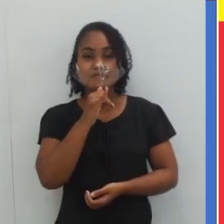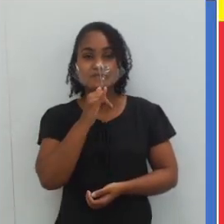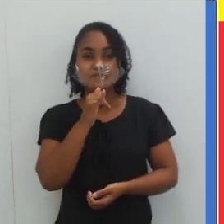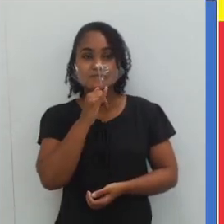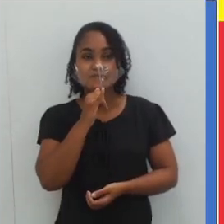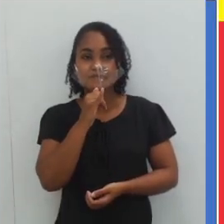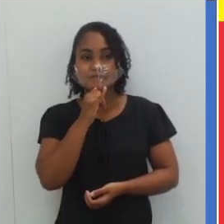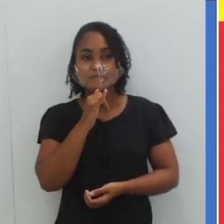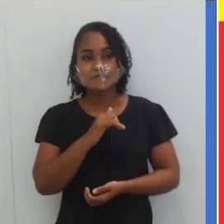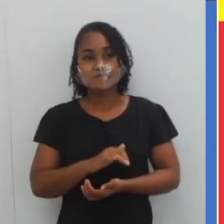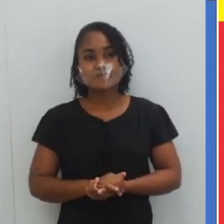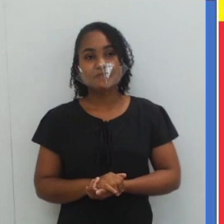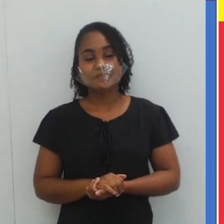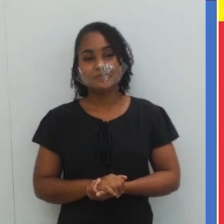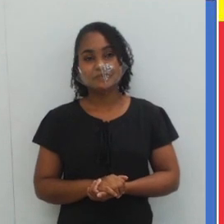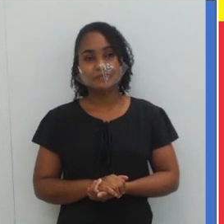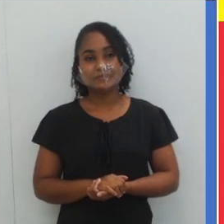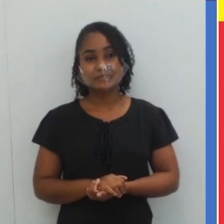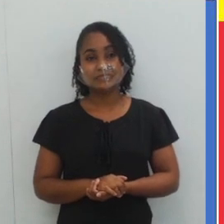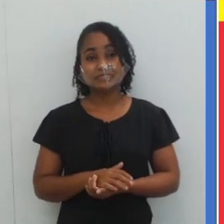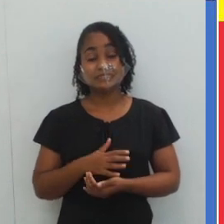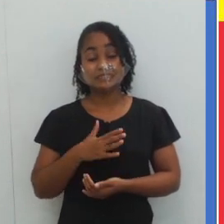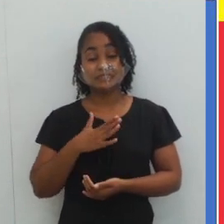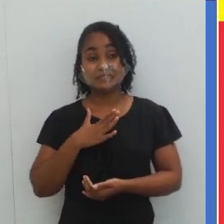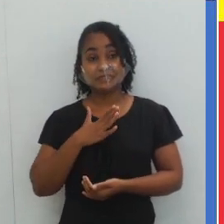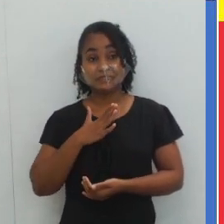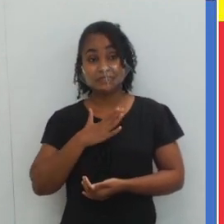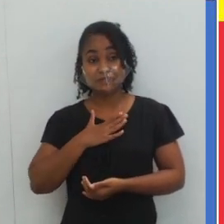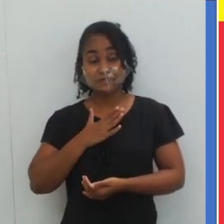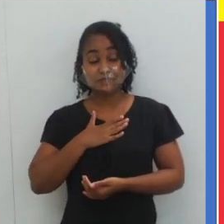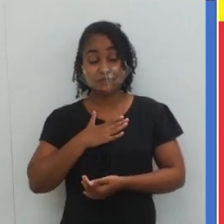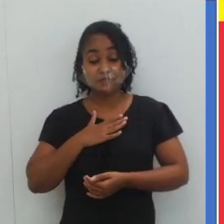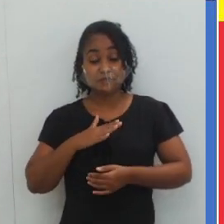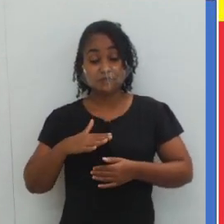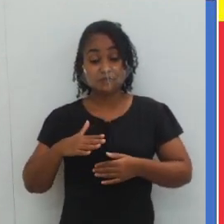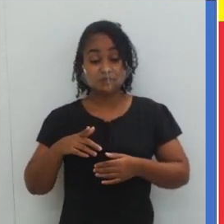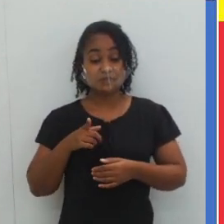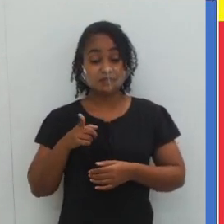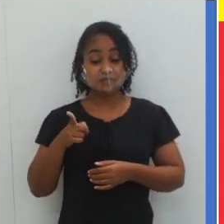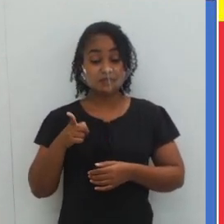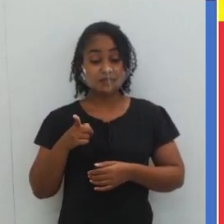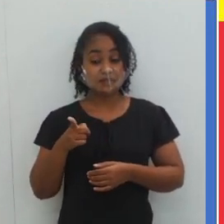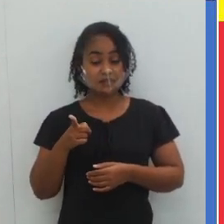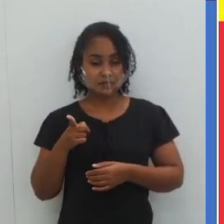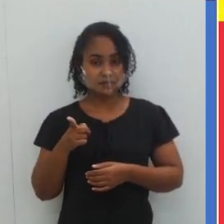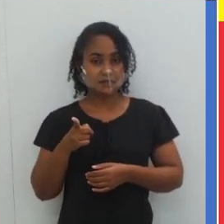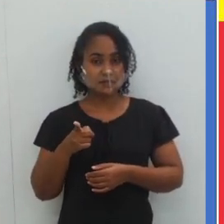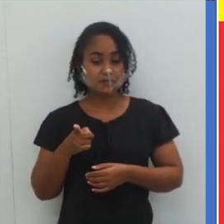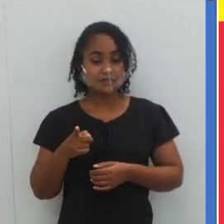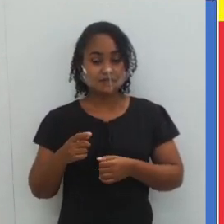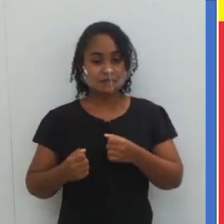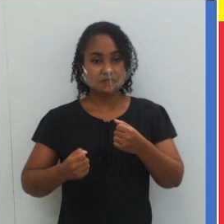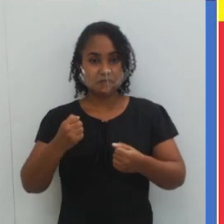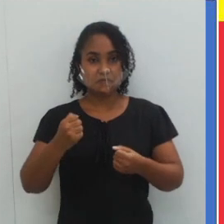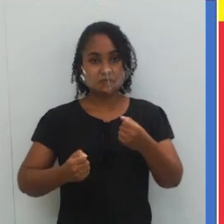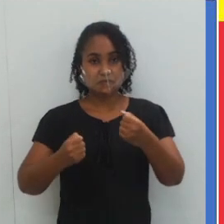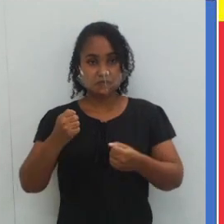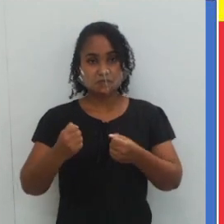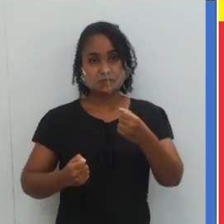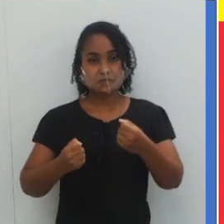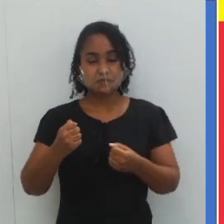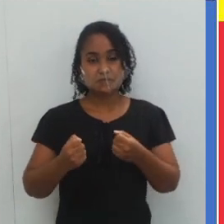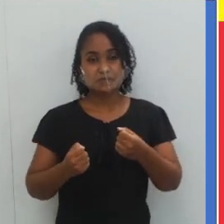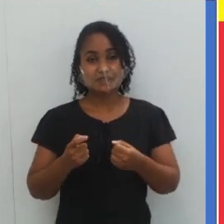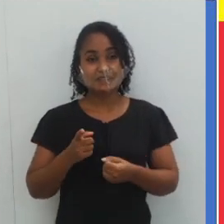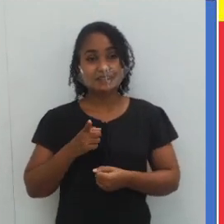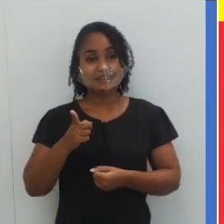eu trago aí, ó, while he was driving. Enquanto ele estava dirigindo,